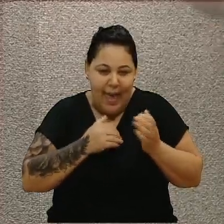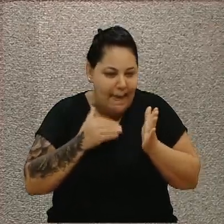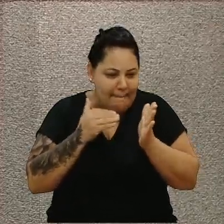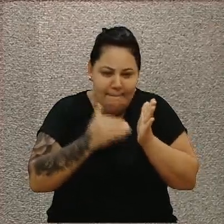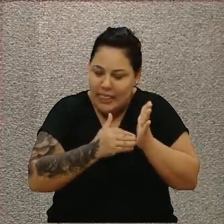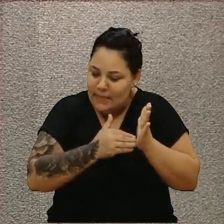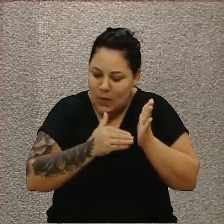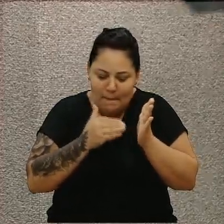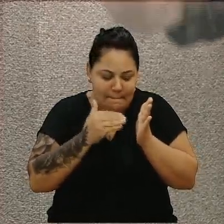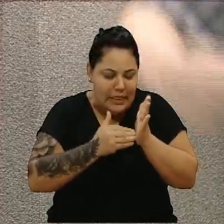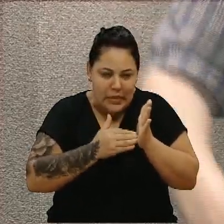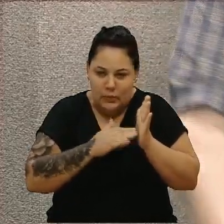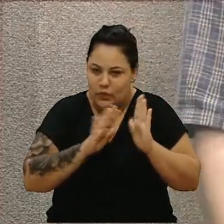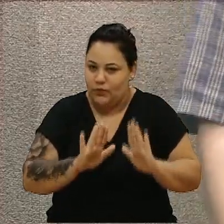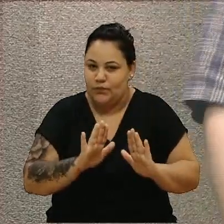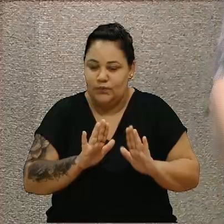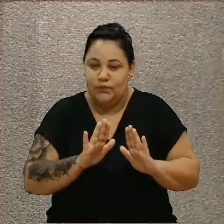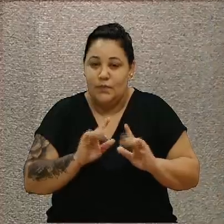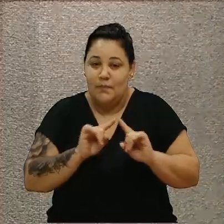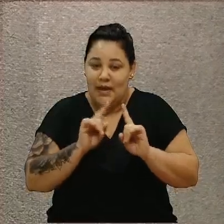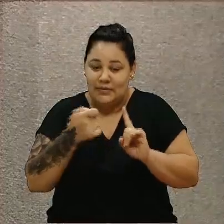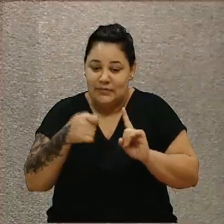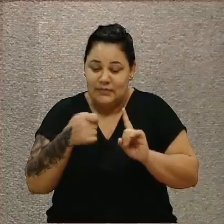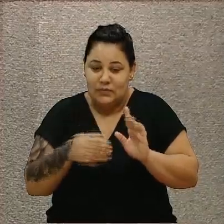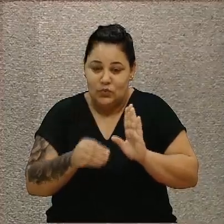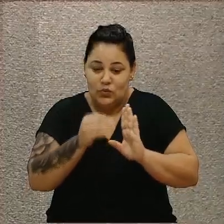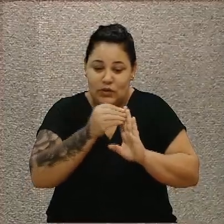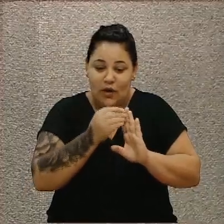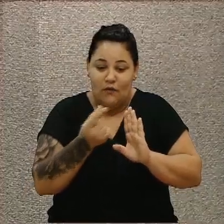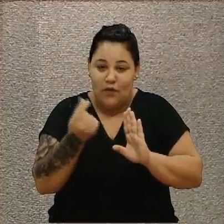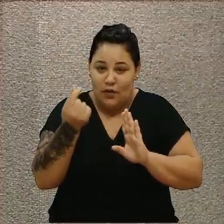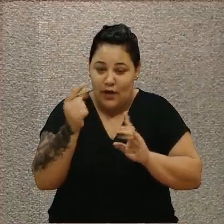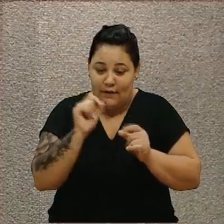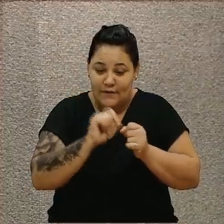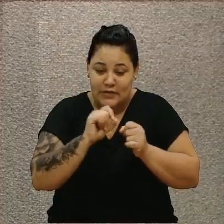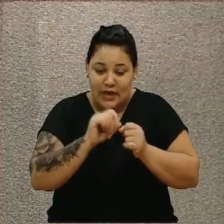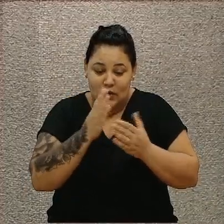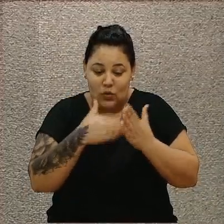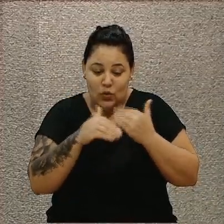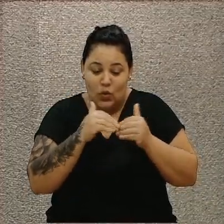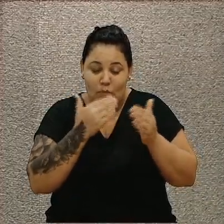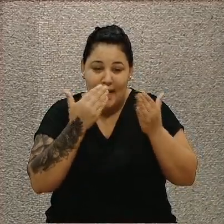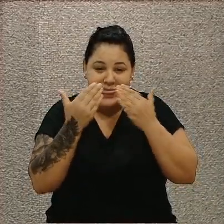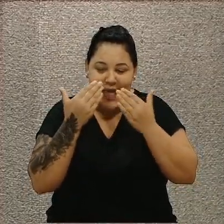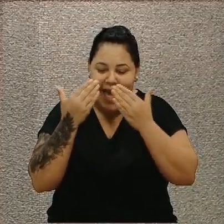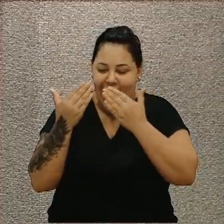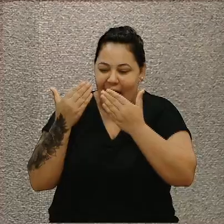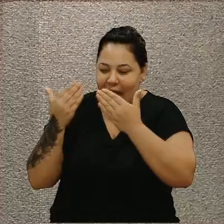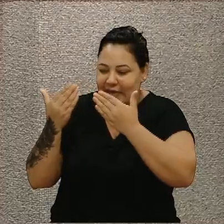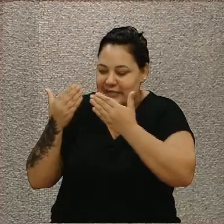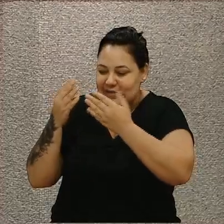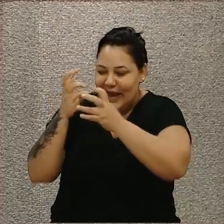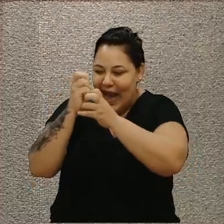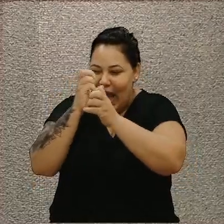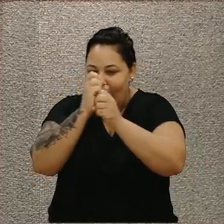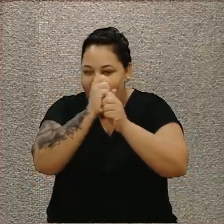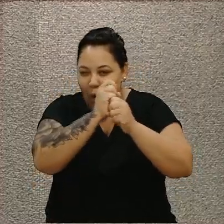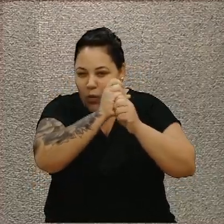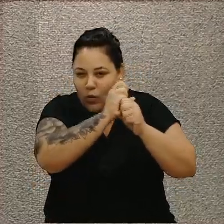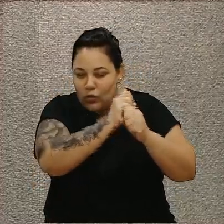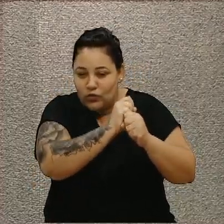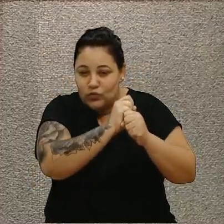exigiu que se colocasse lá um valor. Então, foi feito todo um levantamento, todo um apanhado